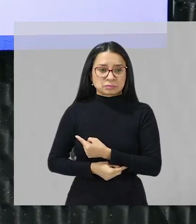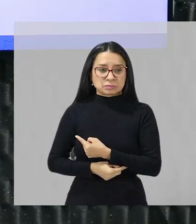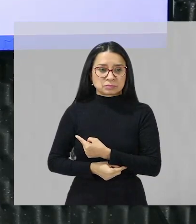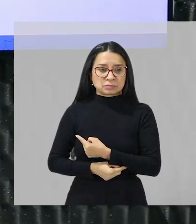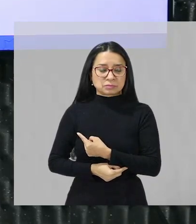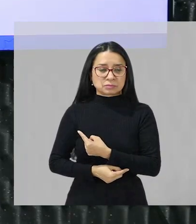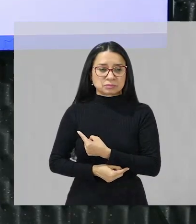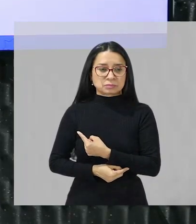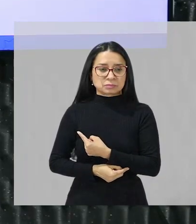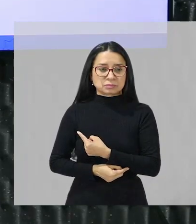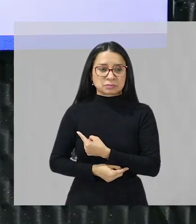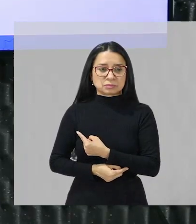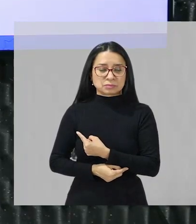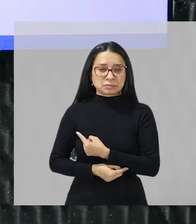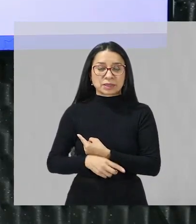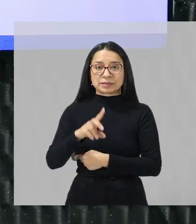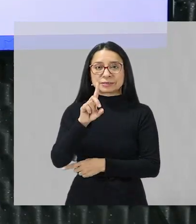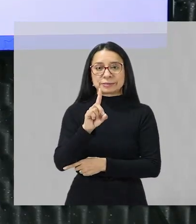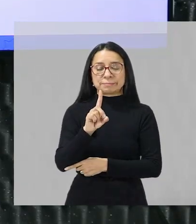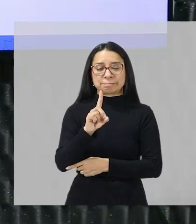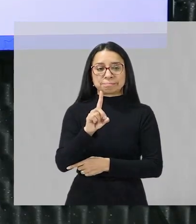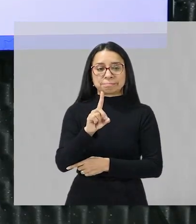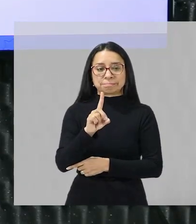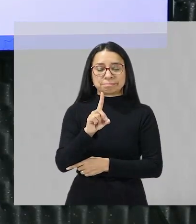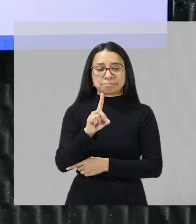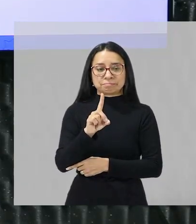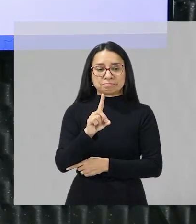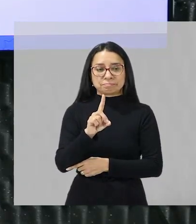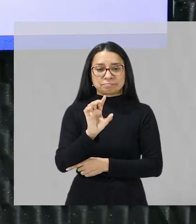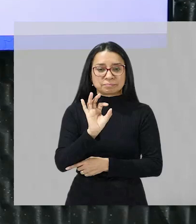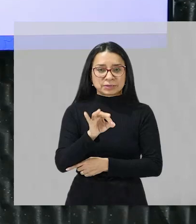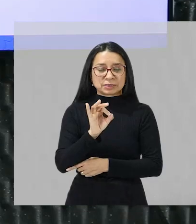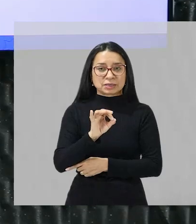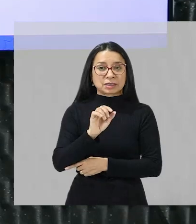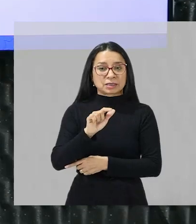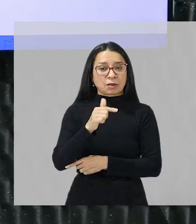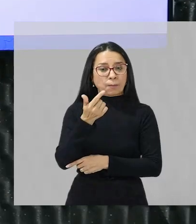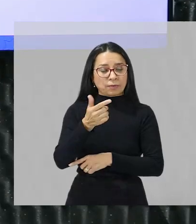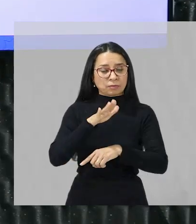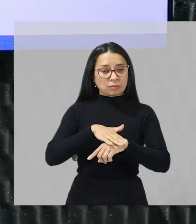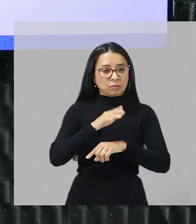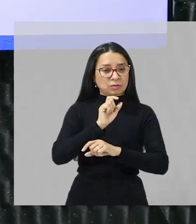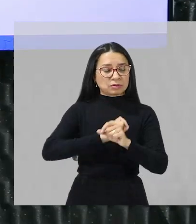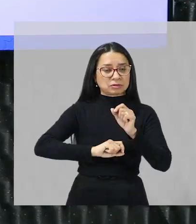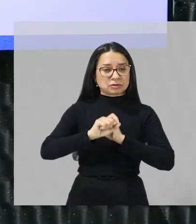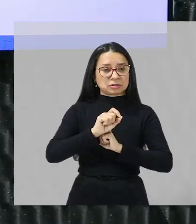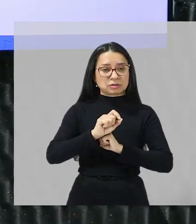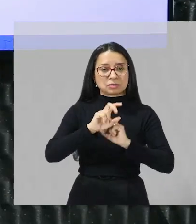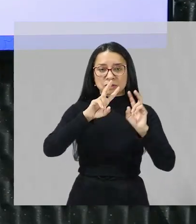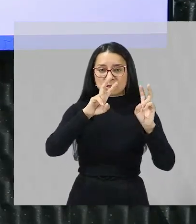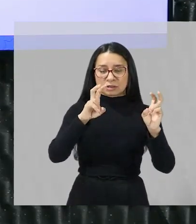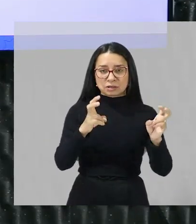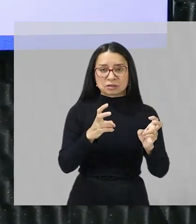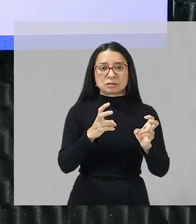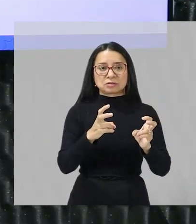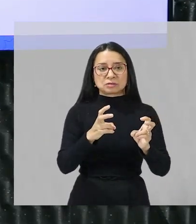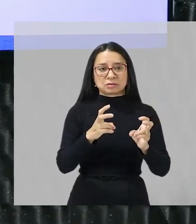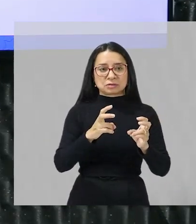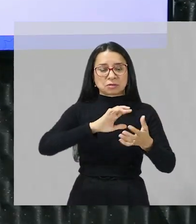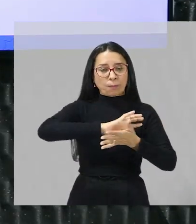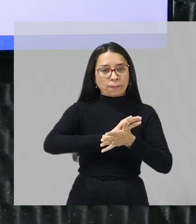e 4, a gente marca a letra D de dado e acerta mais uma questão sobre o tema preconceito. São duas questões muito grandes,